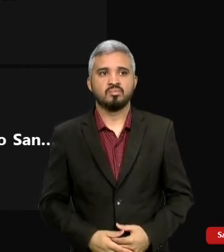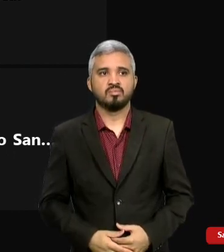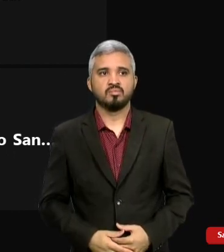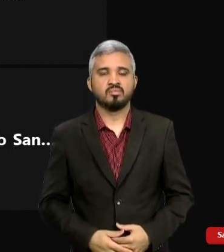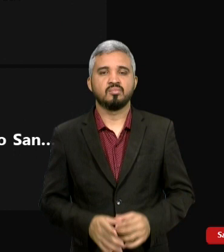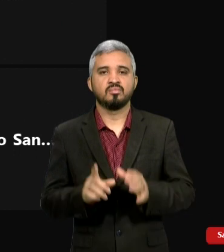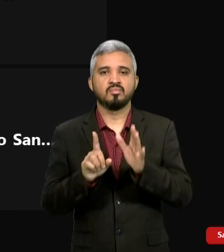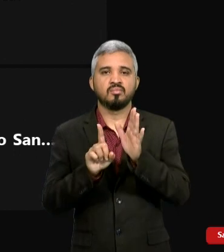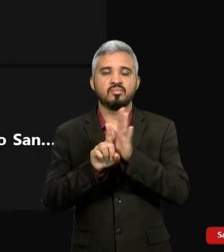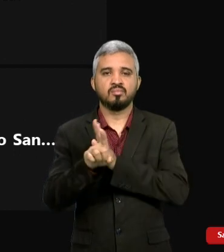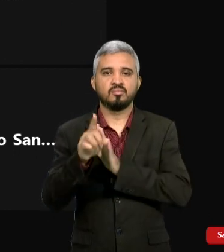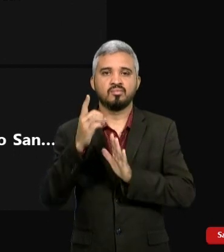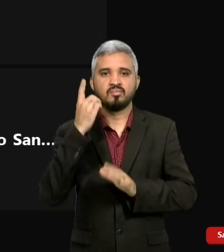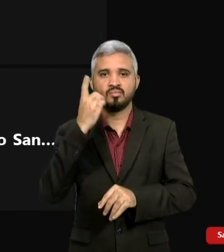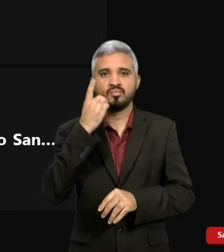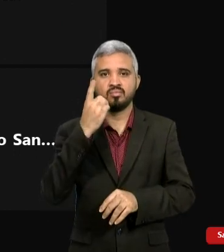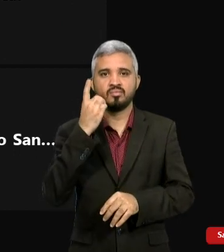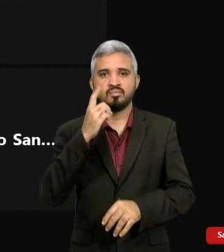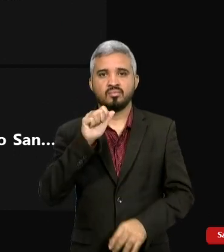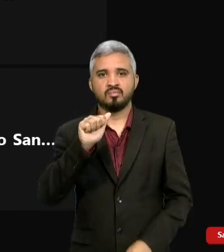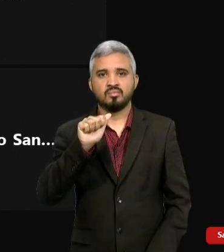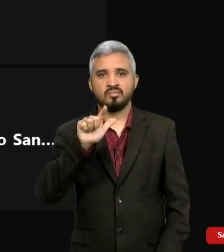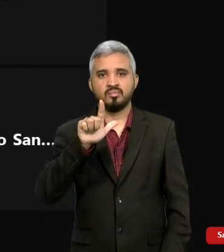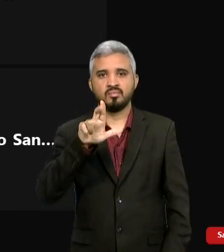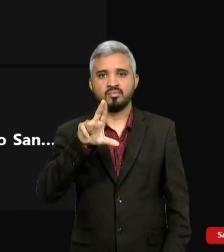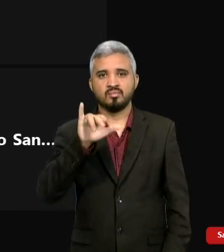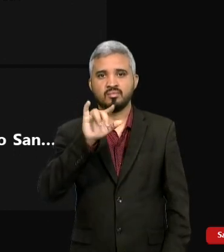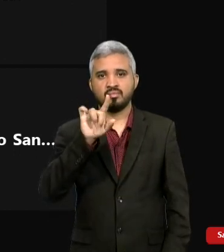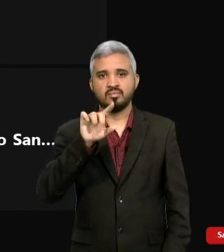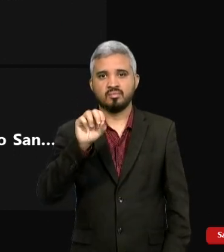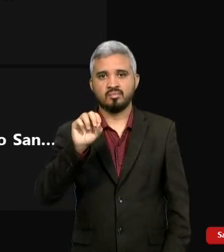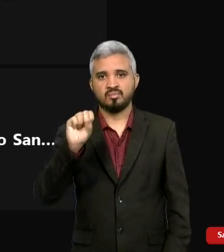Como vota o deputado Aloísio Santos?